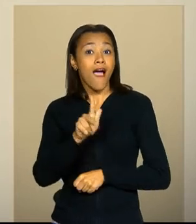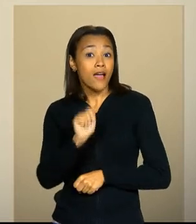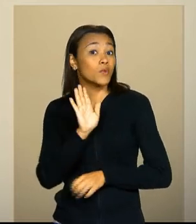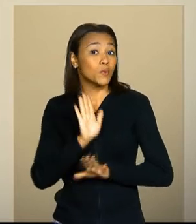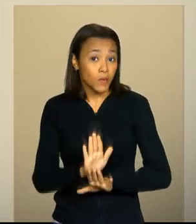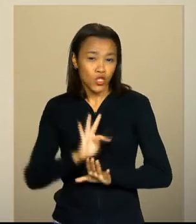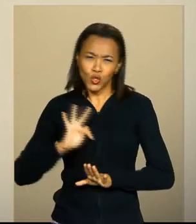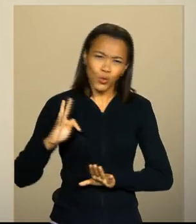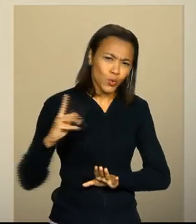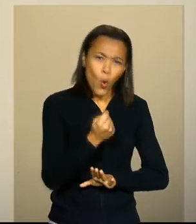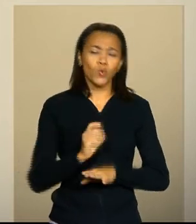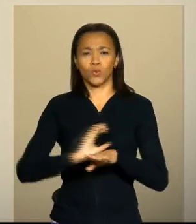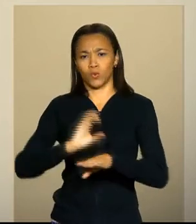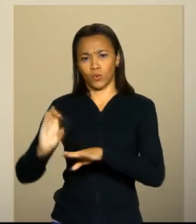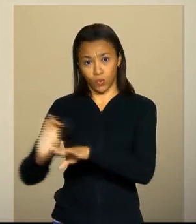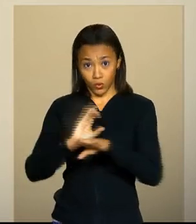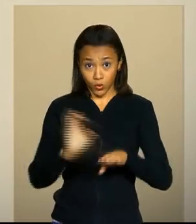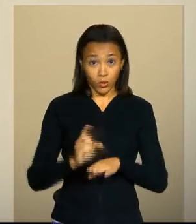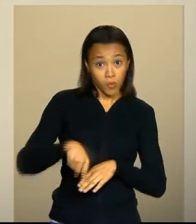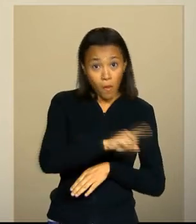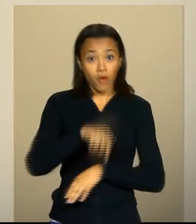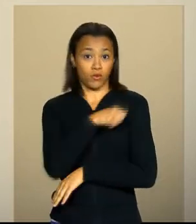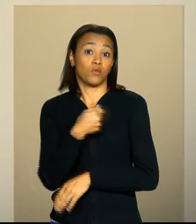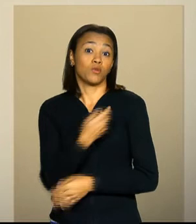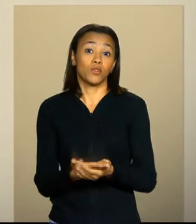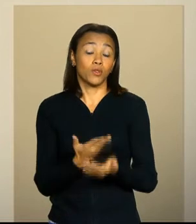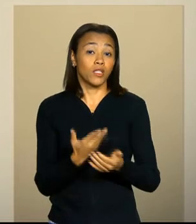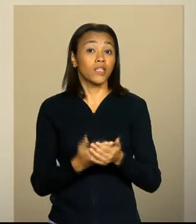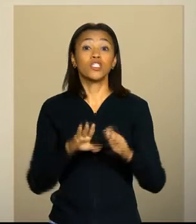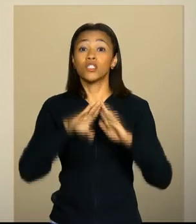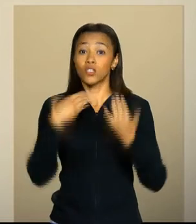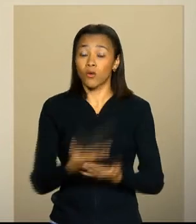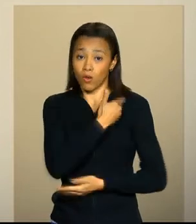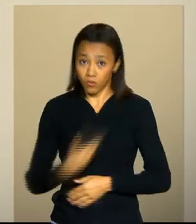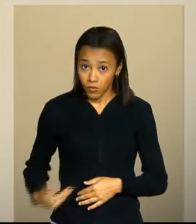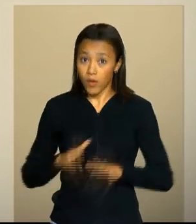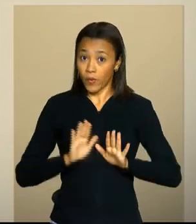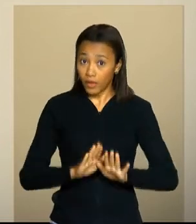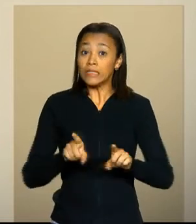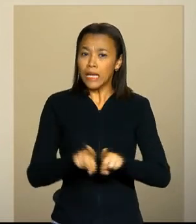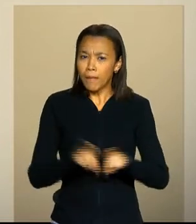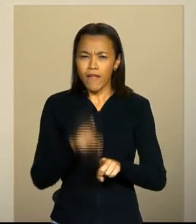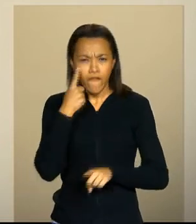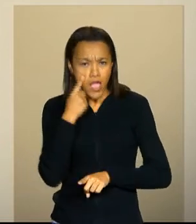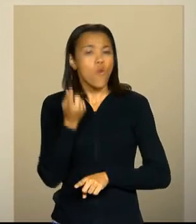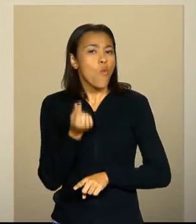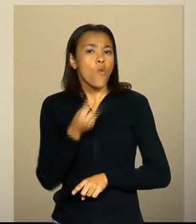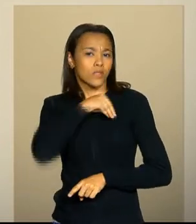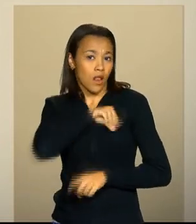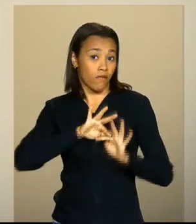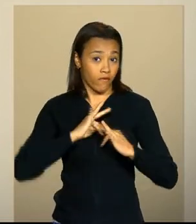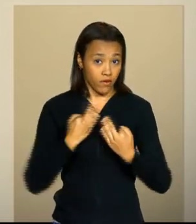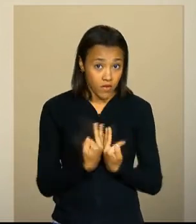das vagas de todos os cursos para os estudantes das escolas públicas levando em conta ainda a renda